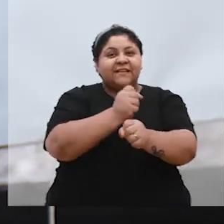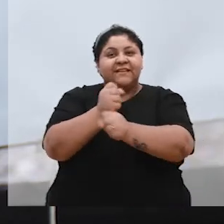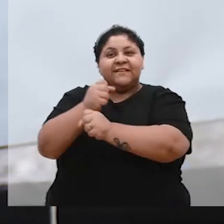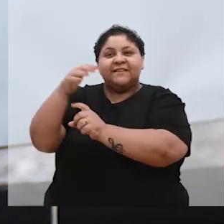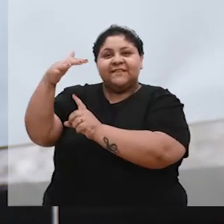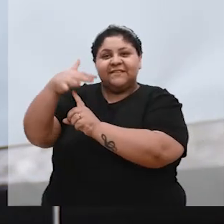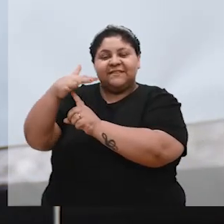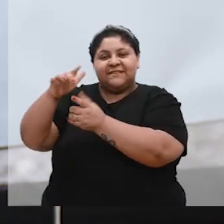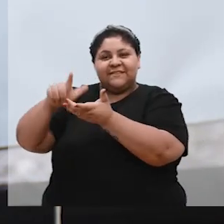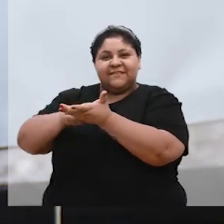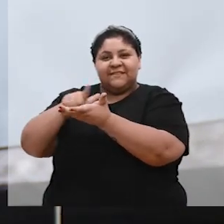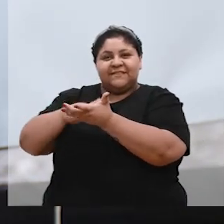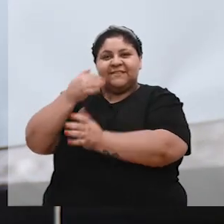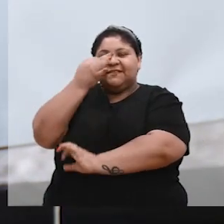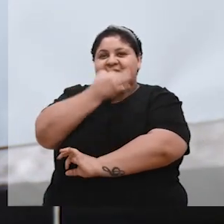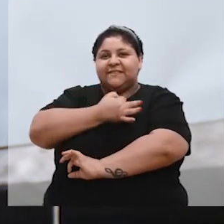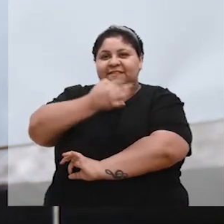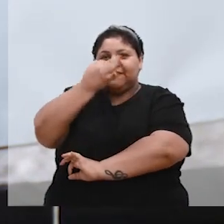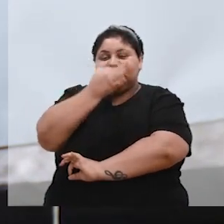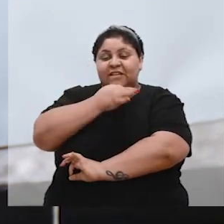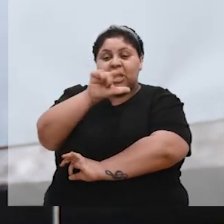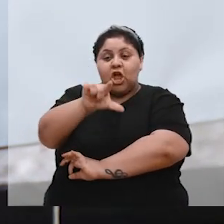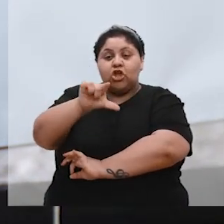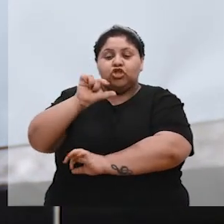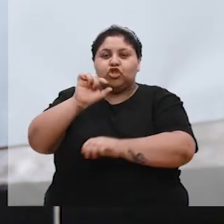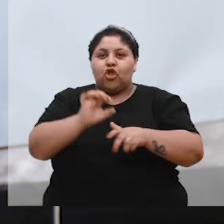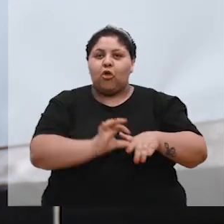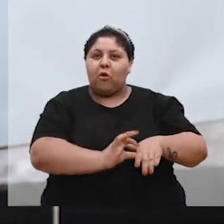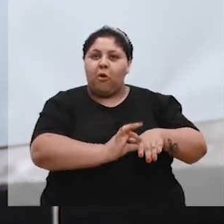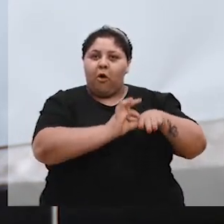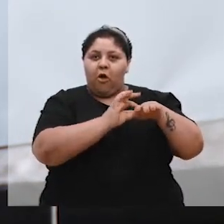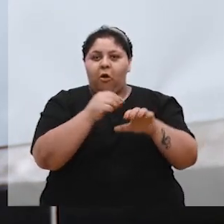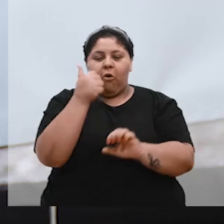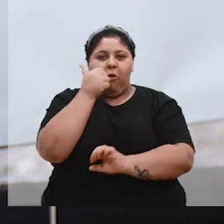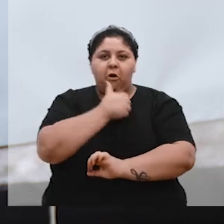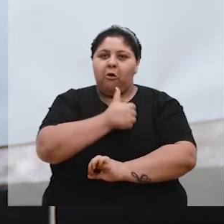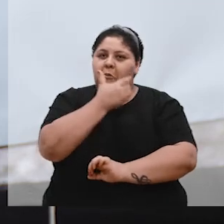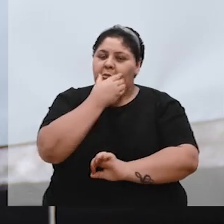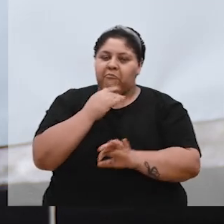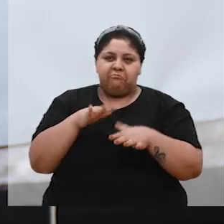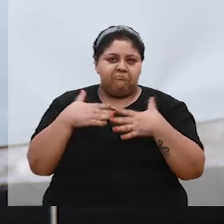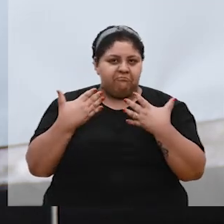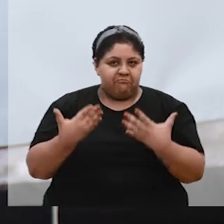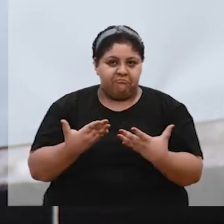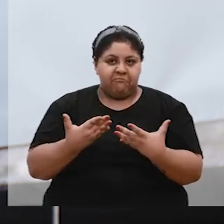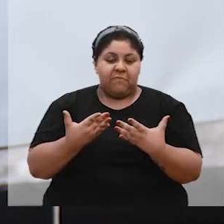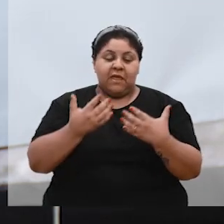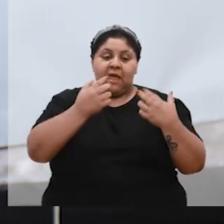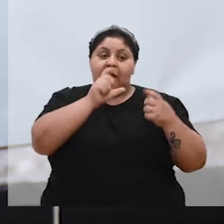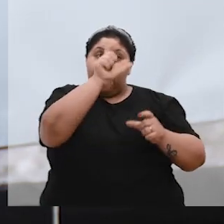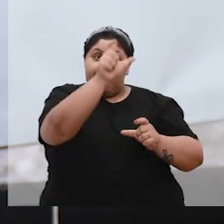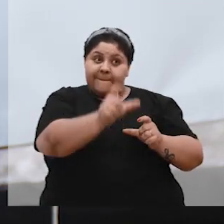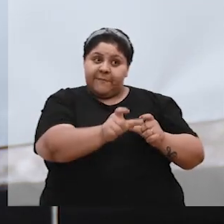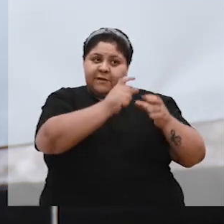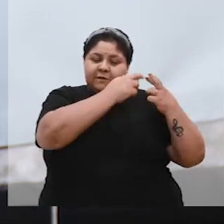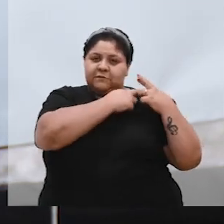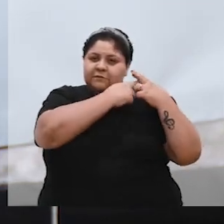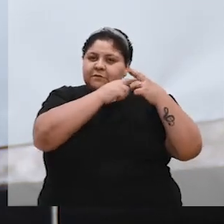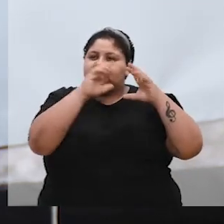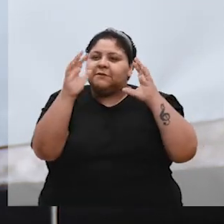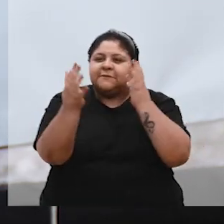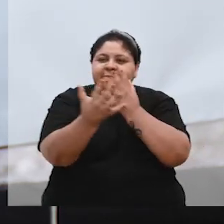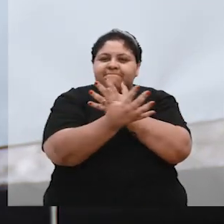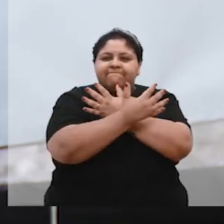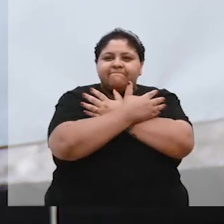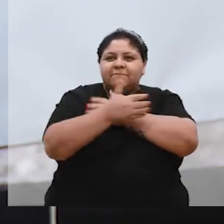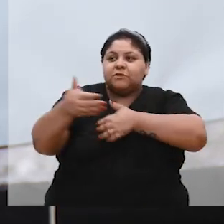Atualmente, a Feira do Livro de Caxias do Sul define um patrono ou uma patrona. É o responsável por